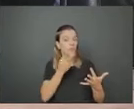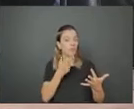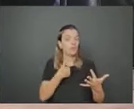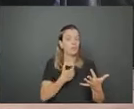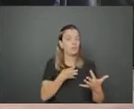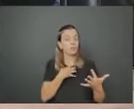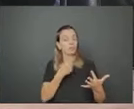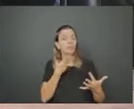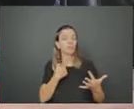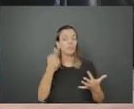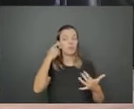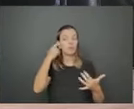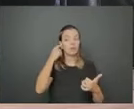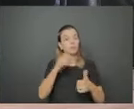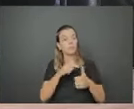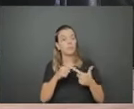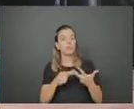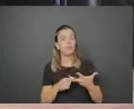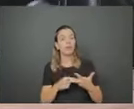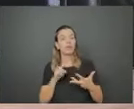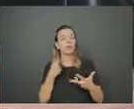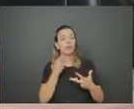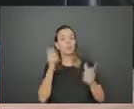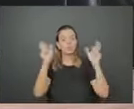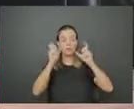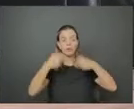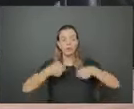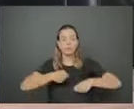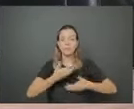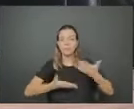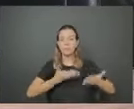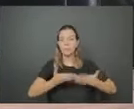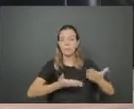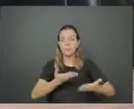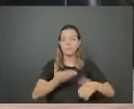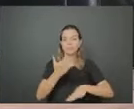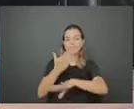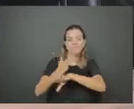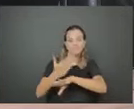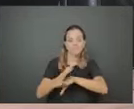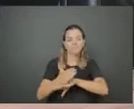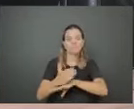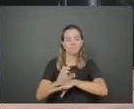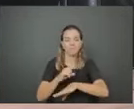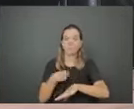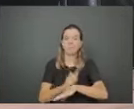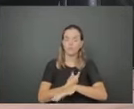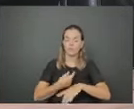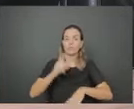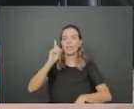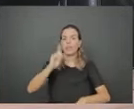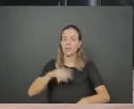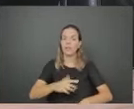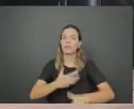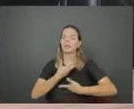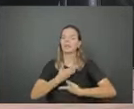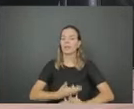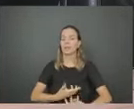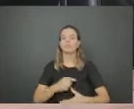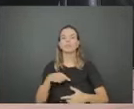nós temos que ir ao extremo mesmo. O nosso treinamento ele tem que ser exaustivo, ele tem que ser, nós temos que estar preparados para o